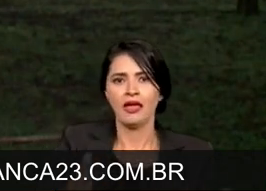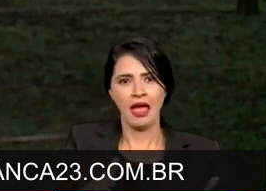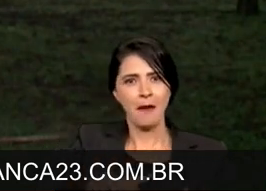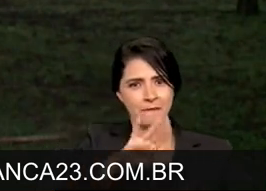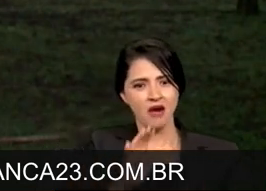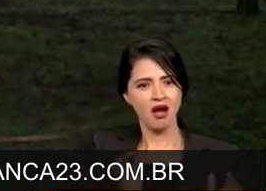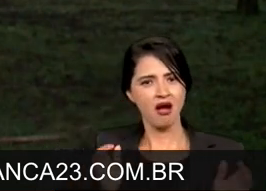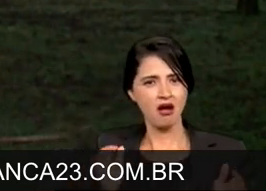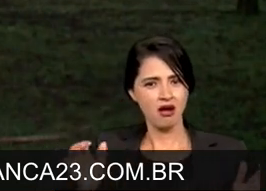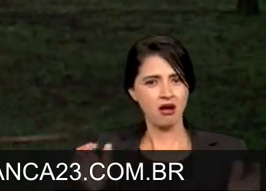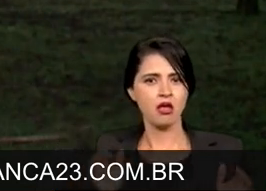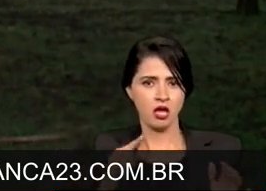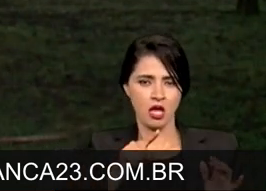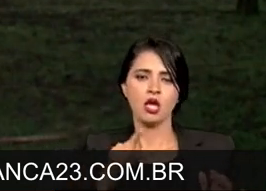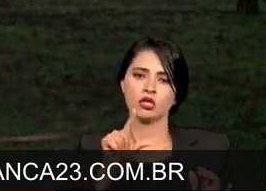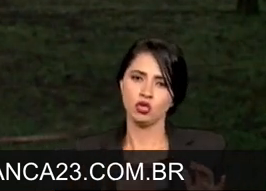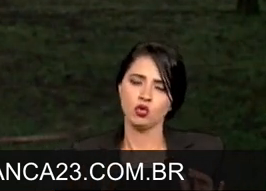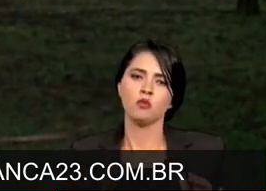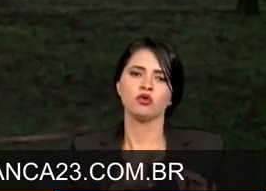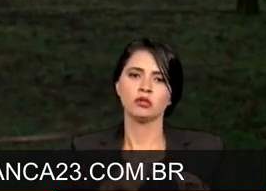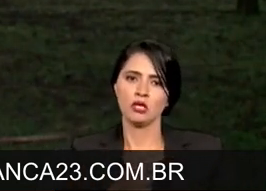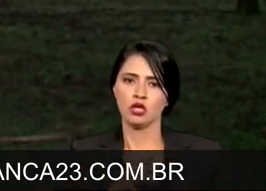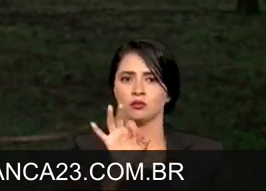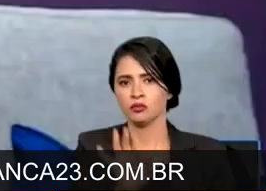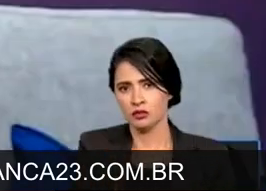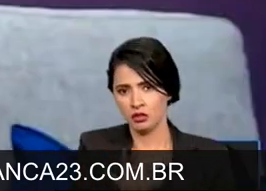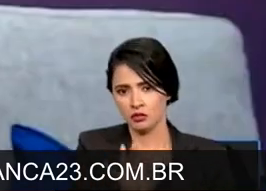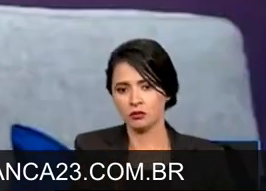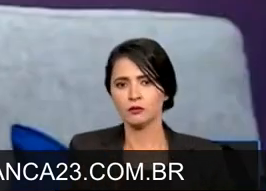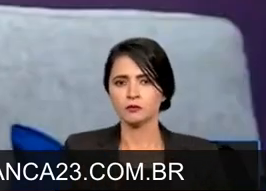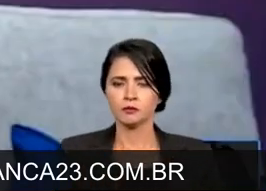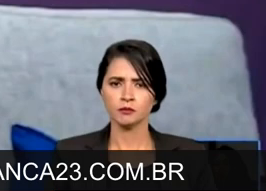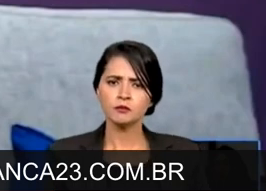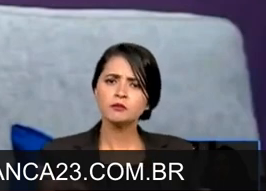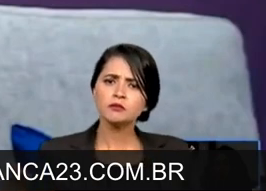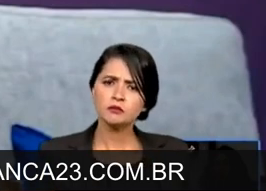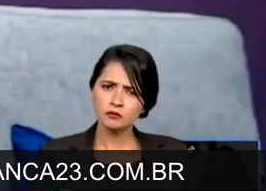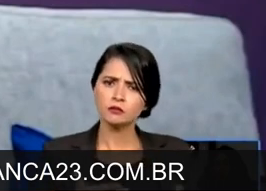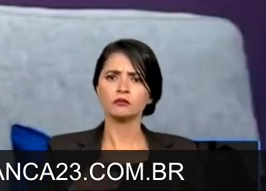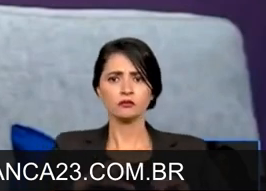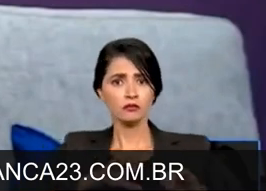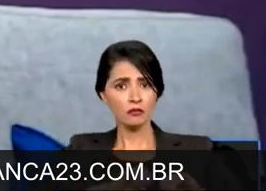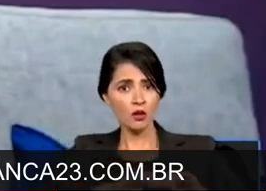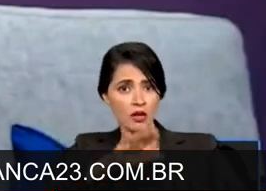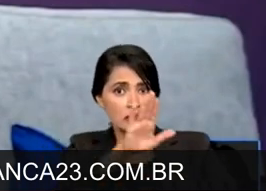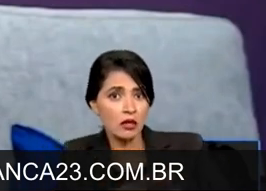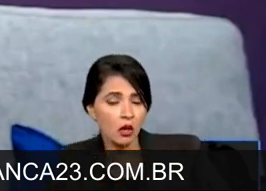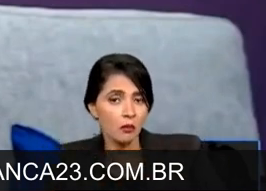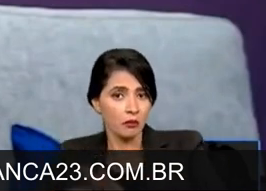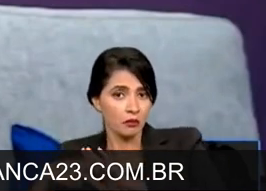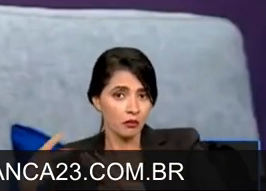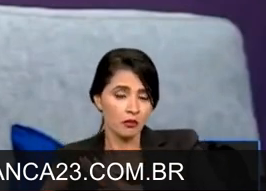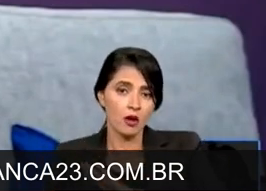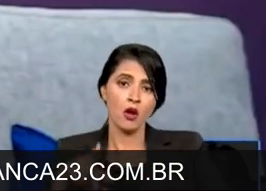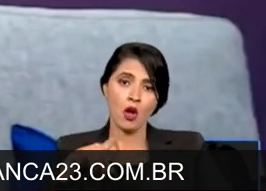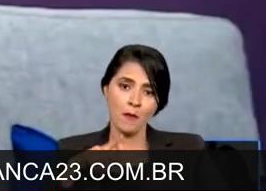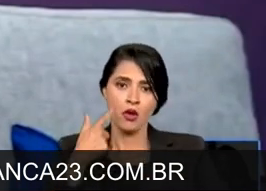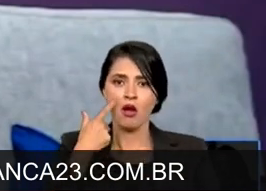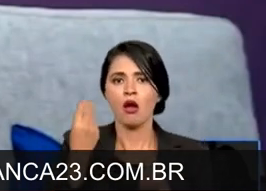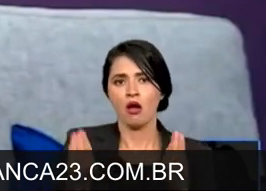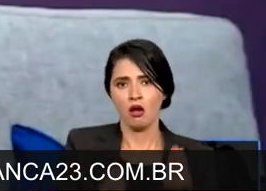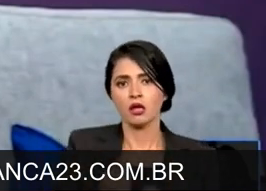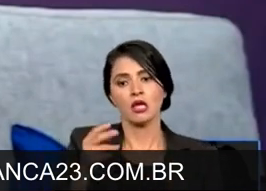mais ricas, esse número cai para apenas 7%. Hoje, a educação infantil, que inclui a creche, ela é